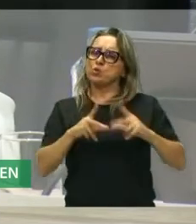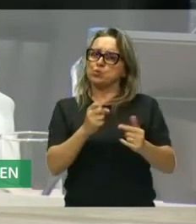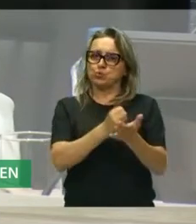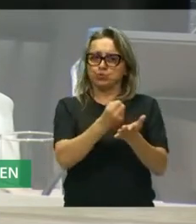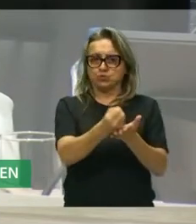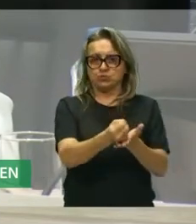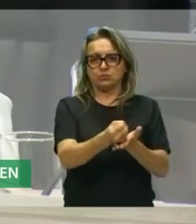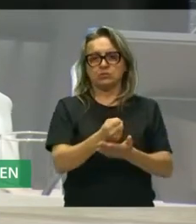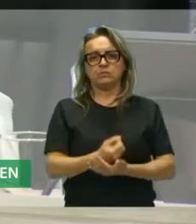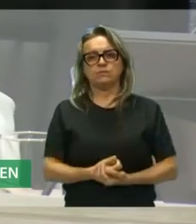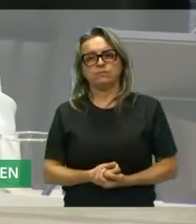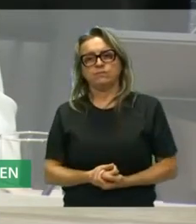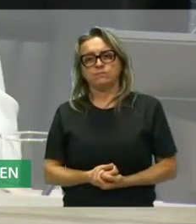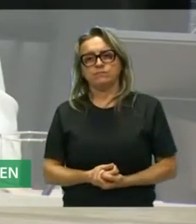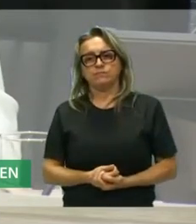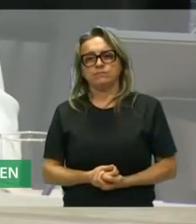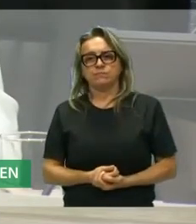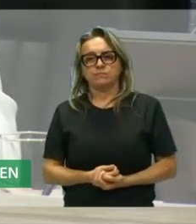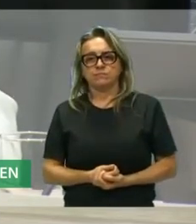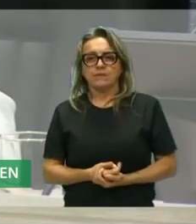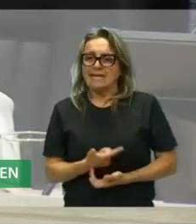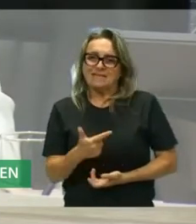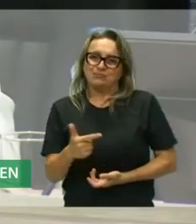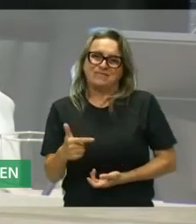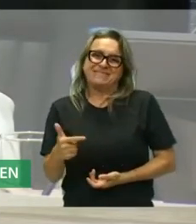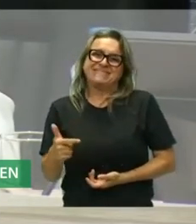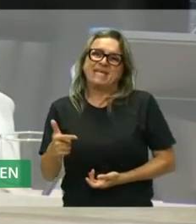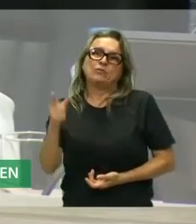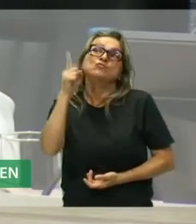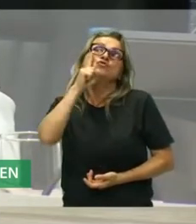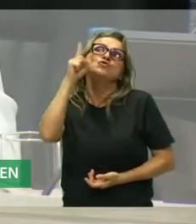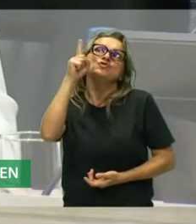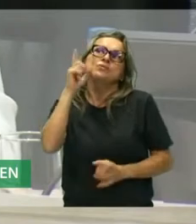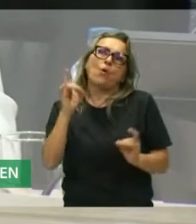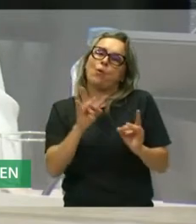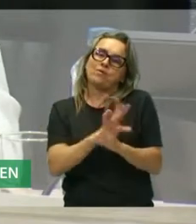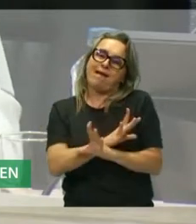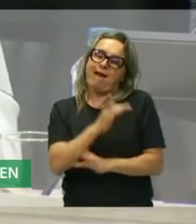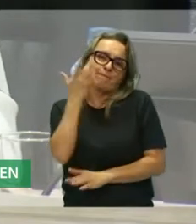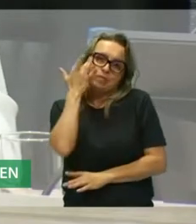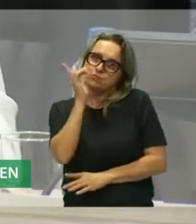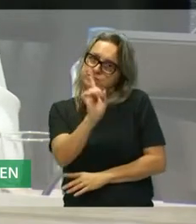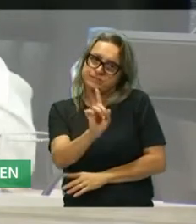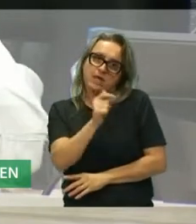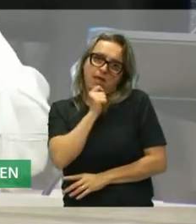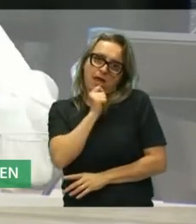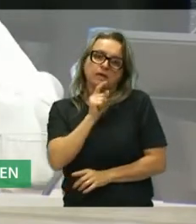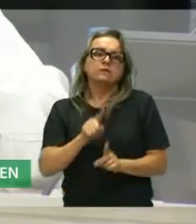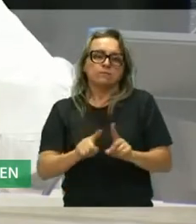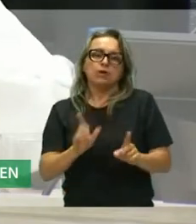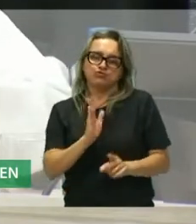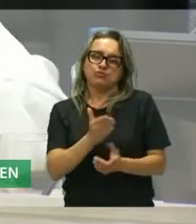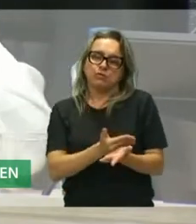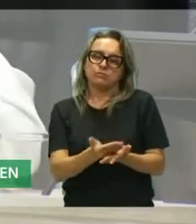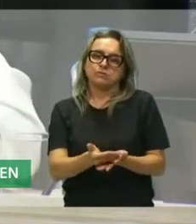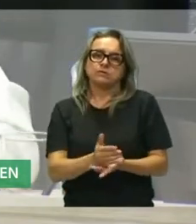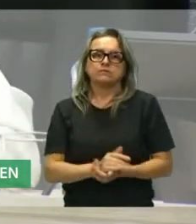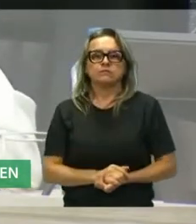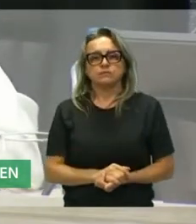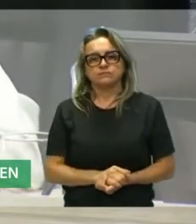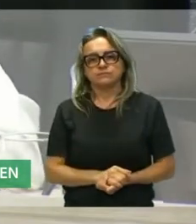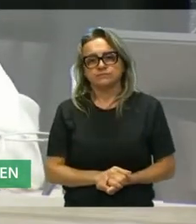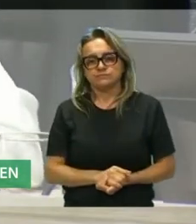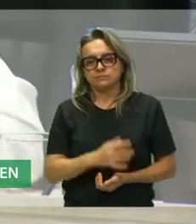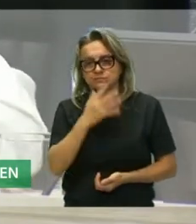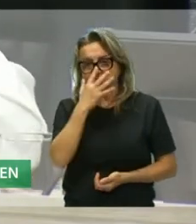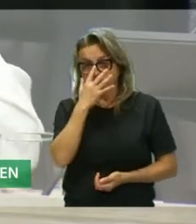tenho ainda uma data de término, mas de início, sim, porque nós